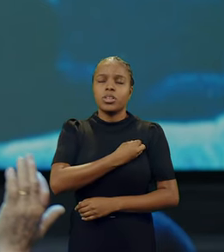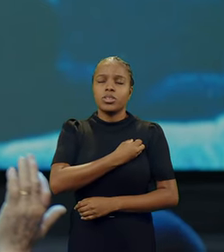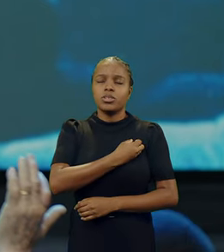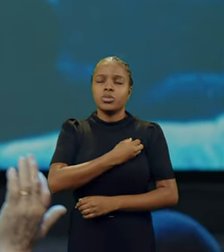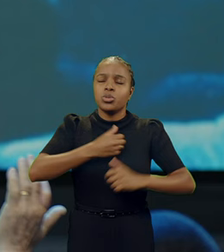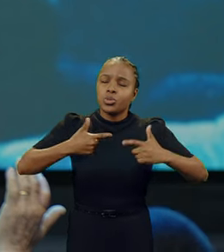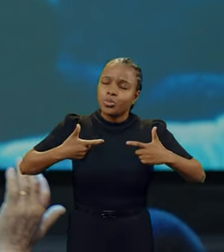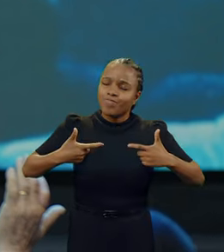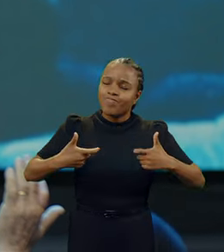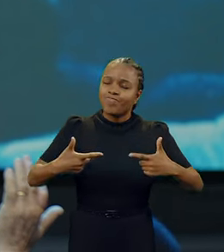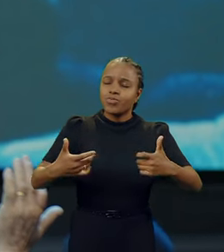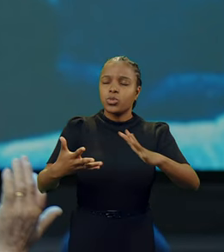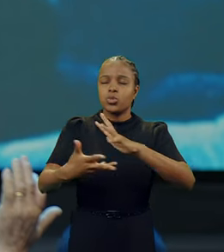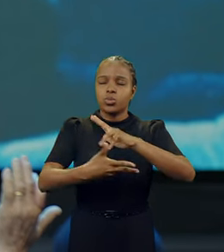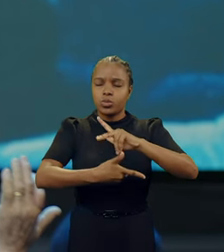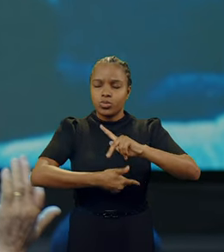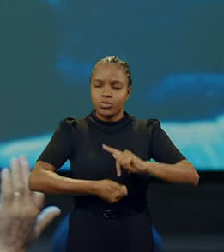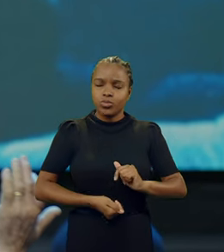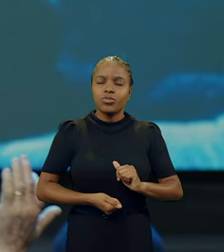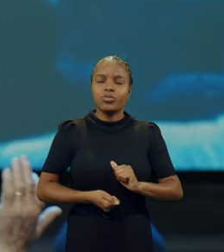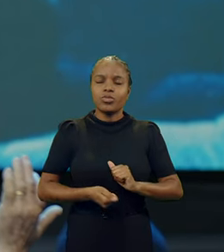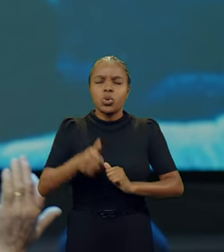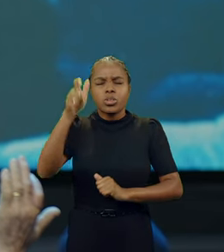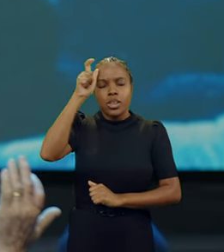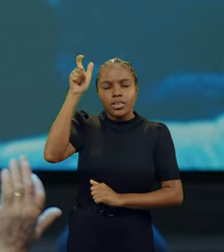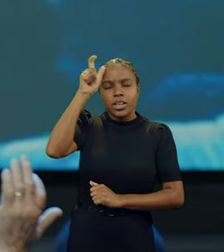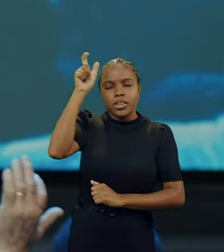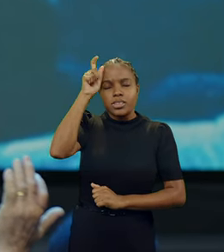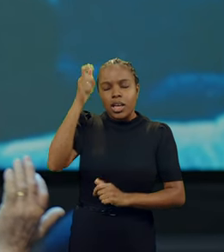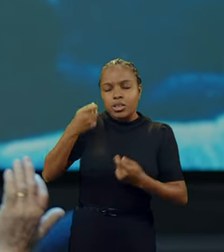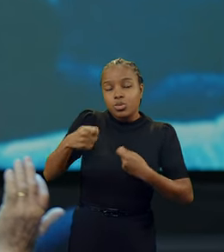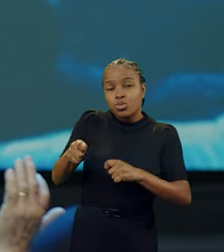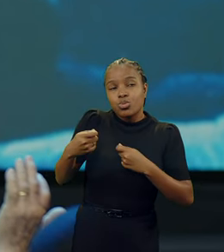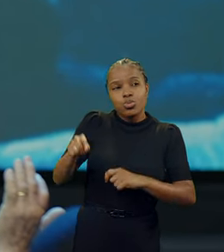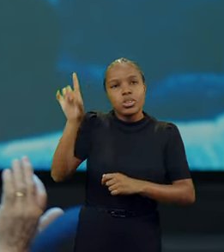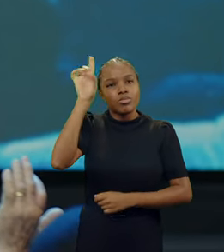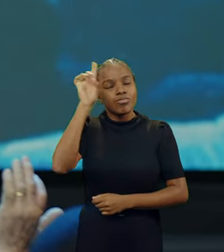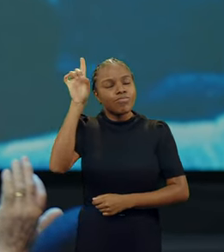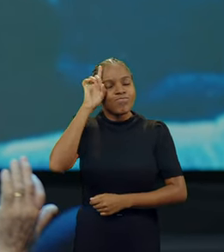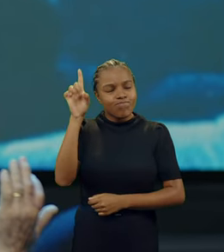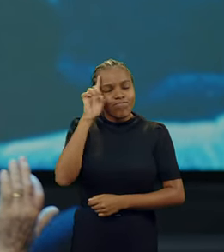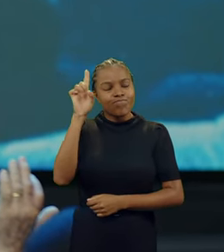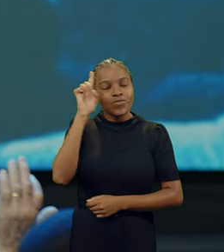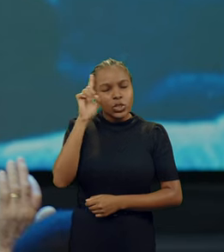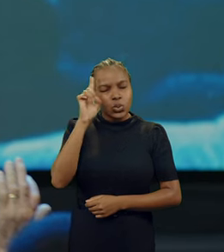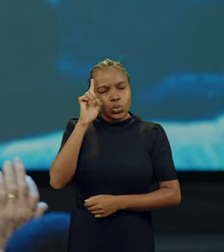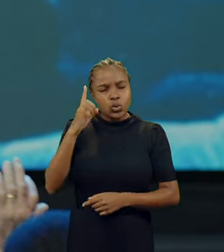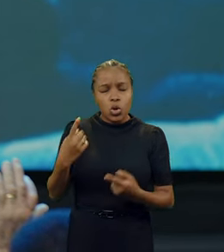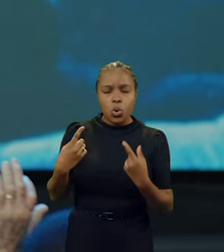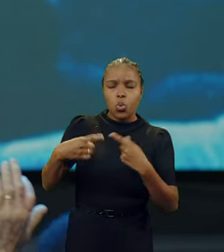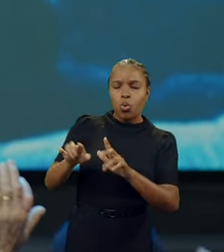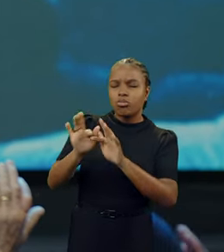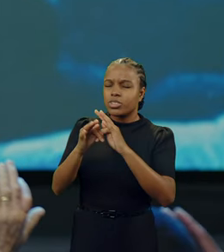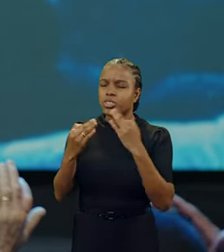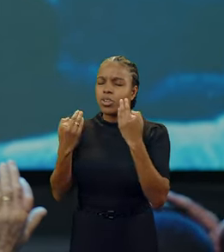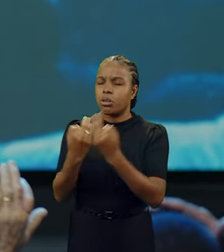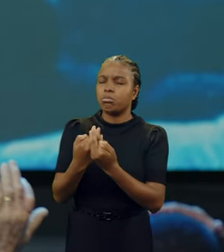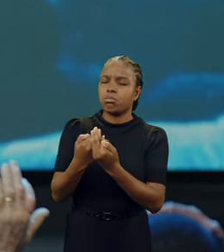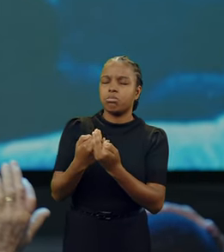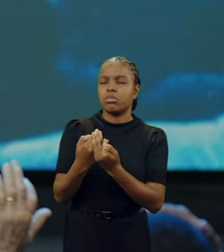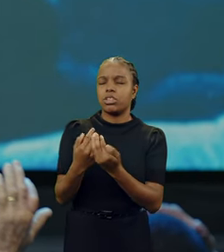pelejas na terra. É Satanás lutando terrivelmente contra as famílias, contra as